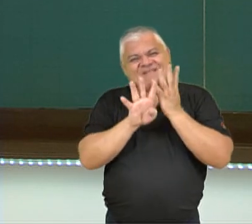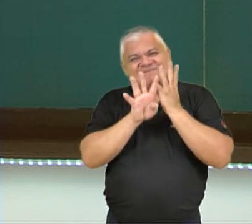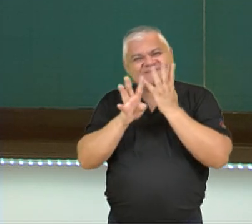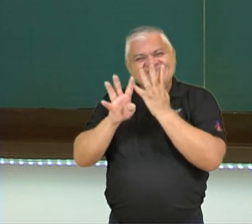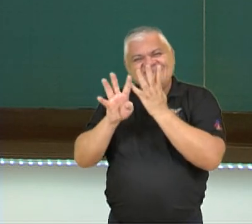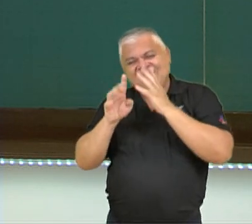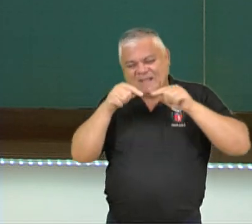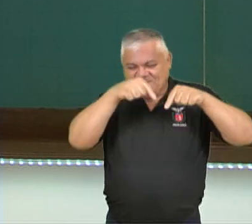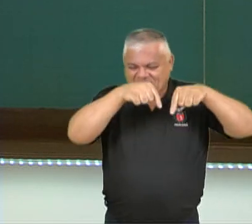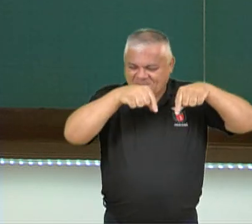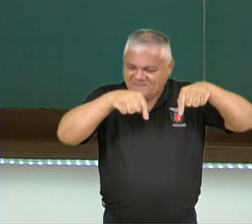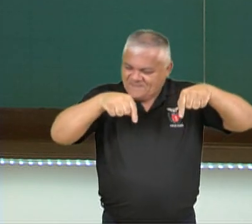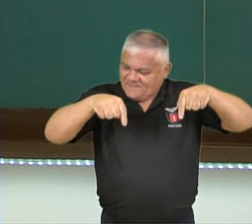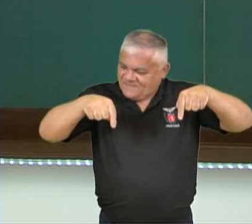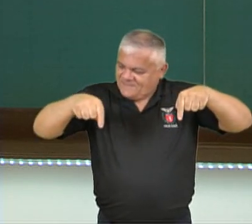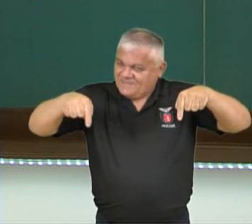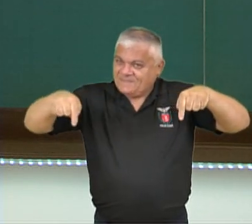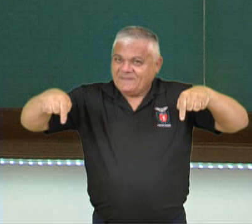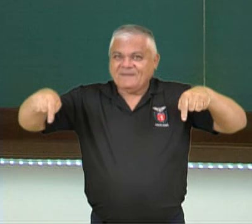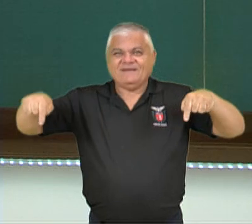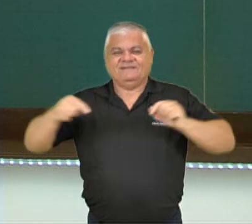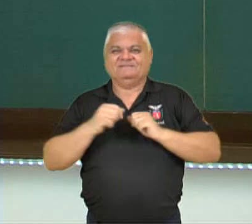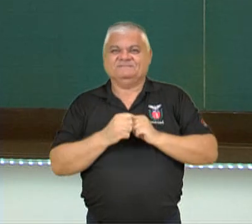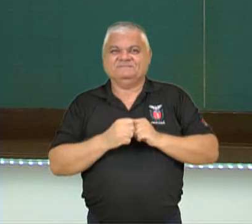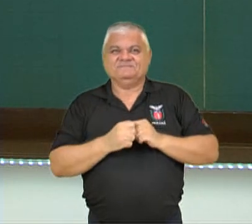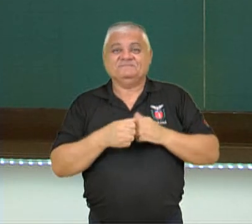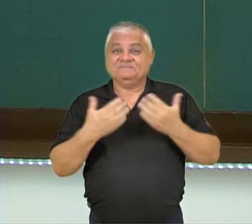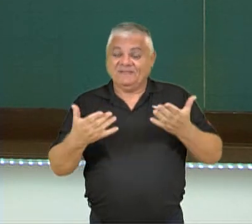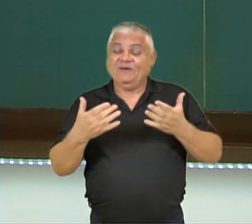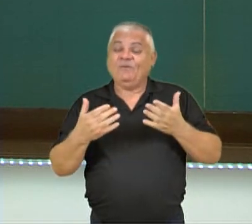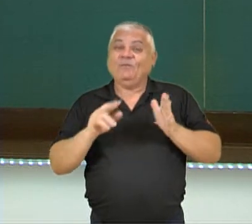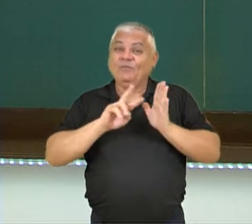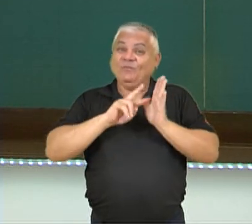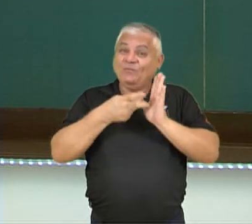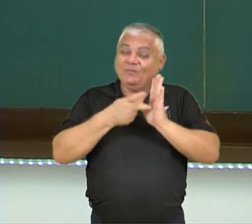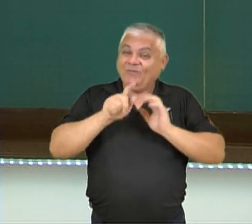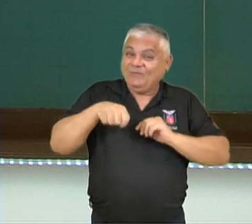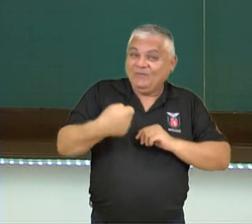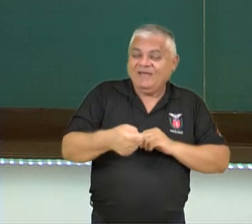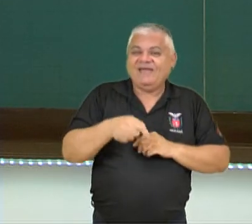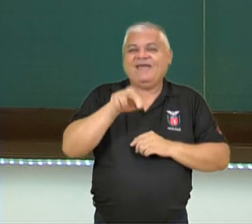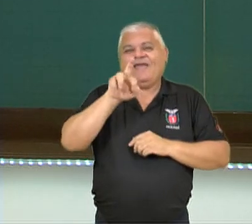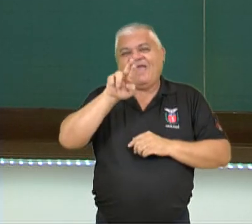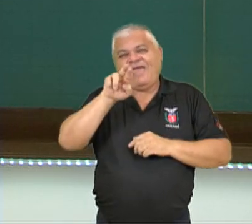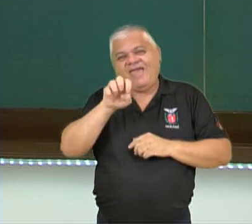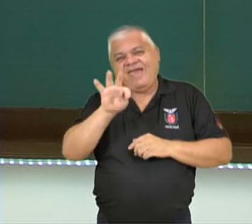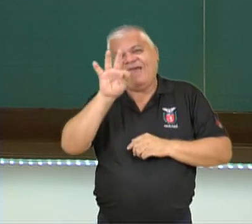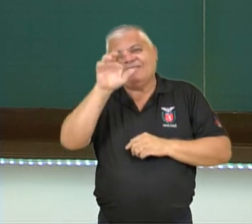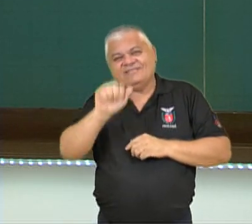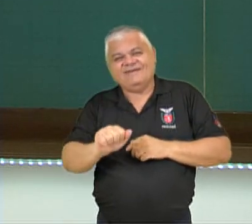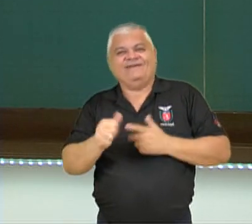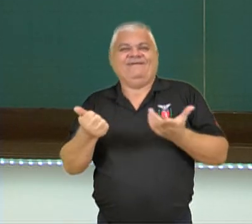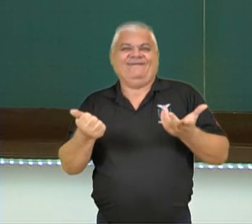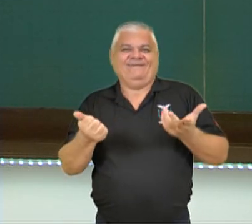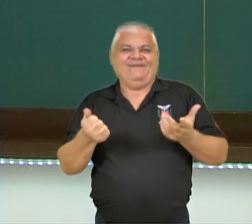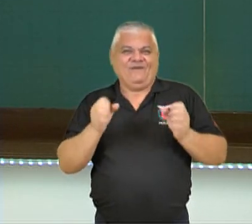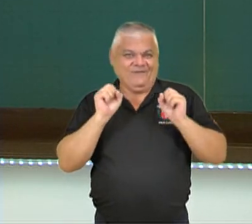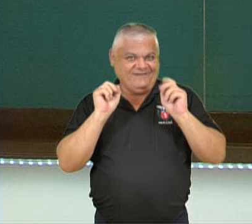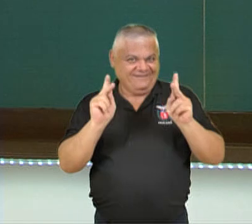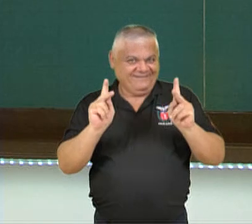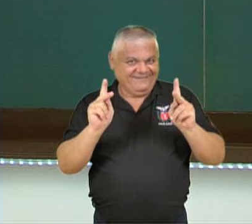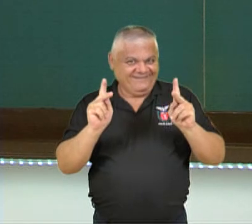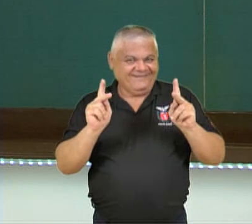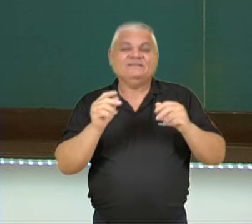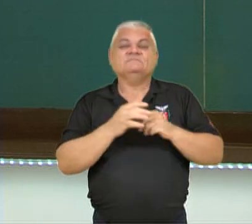Gruda um no outro, nós temos as retas. Então, olha aqui, ó, essa é uma representação da reta, ok?